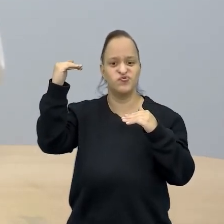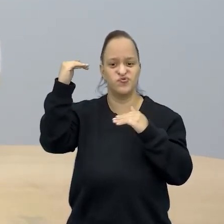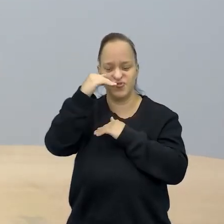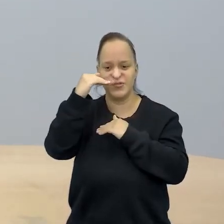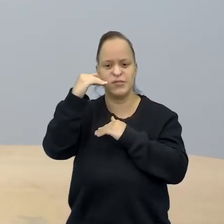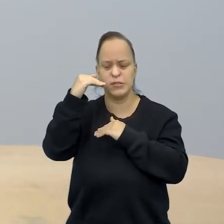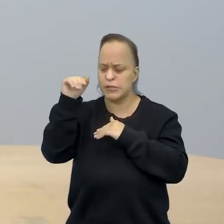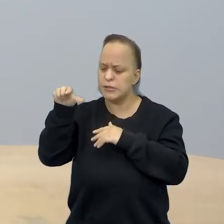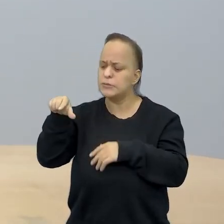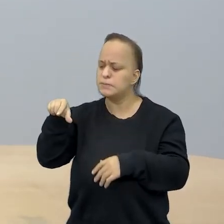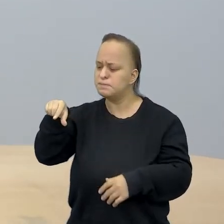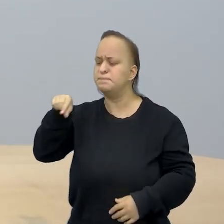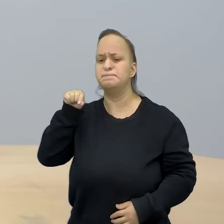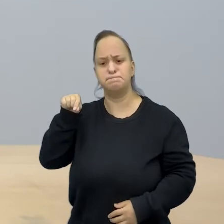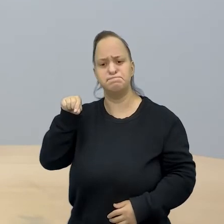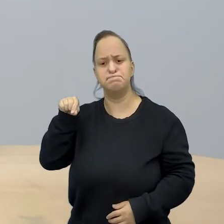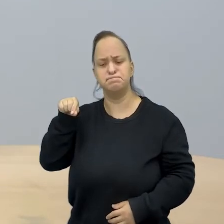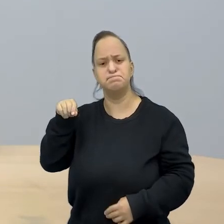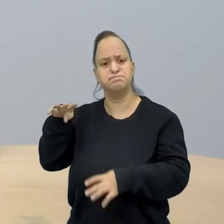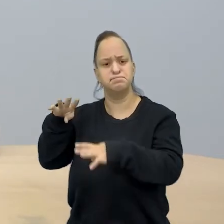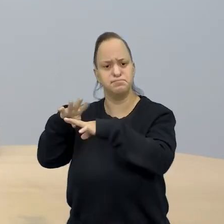de